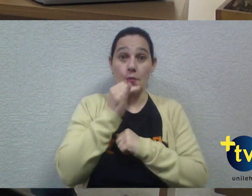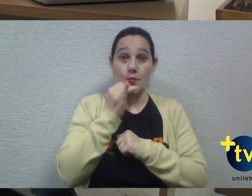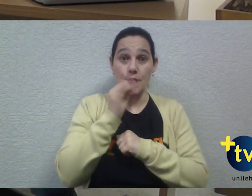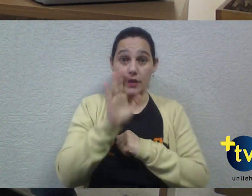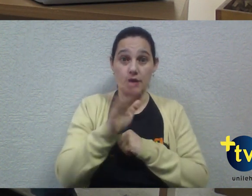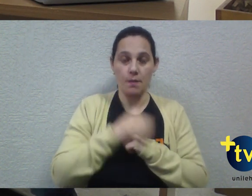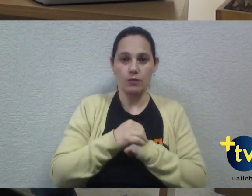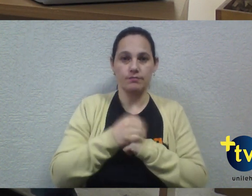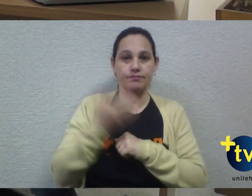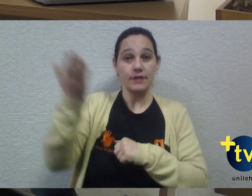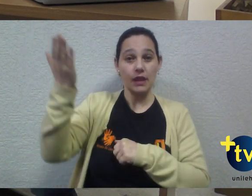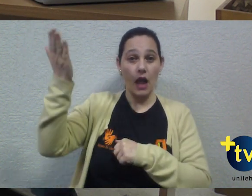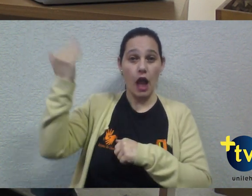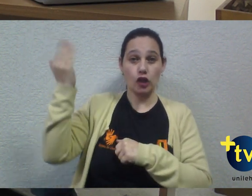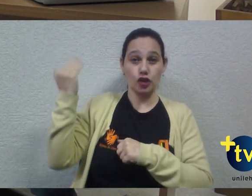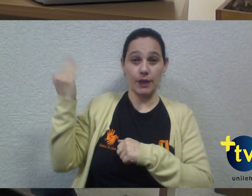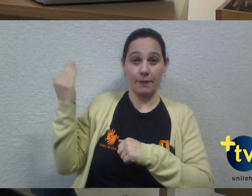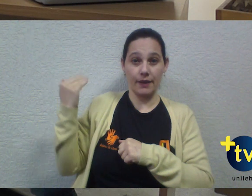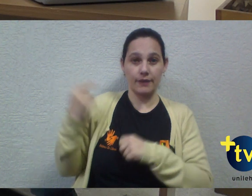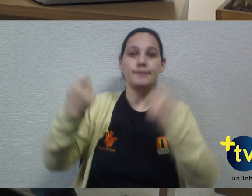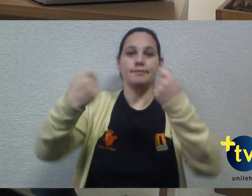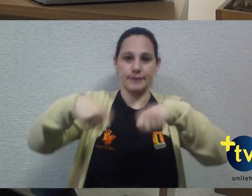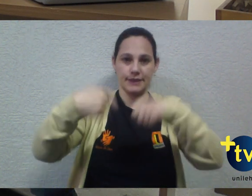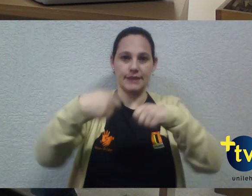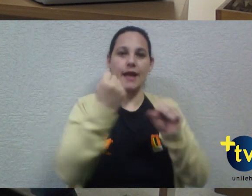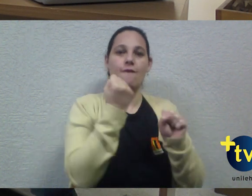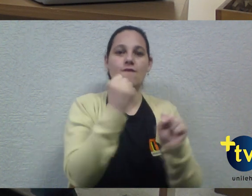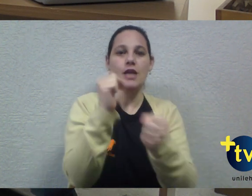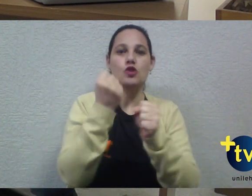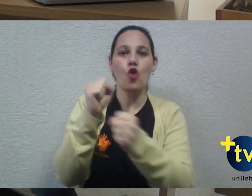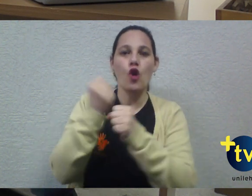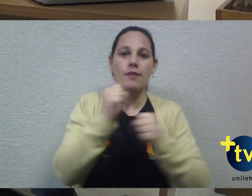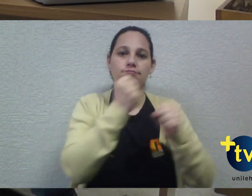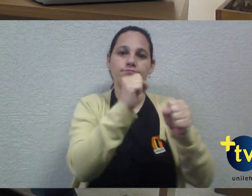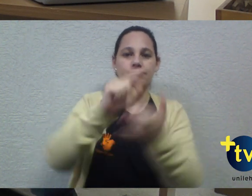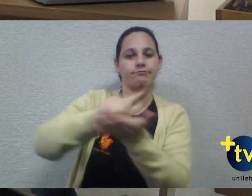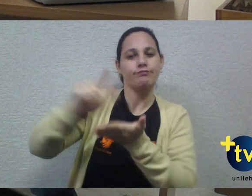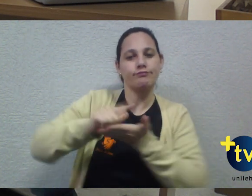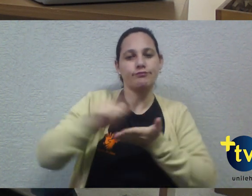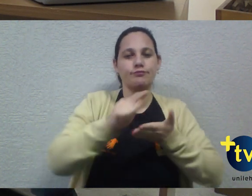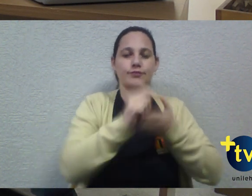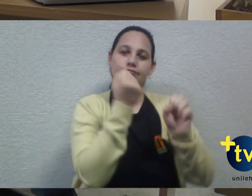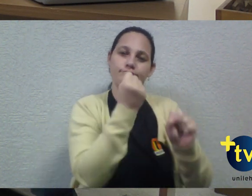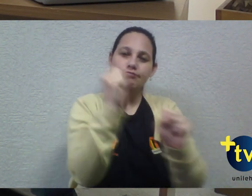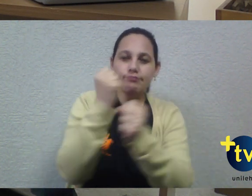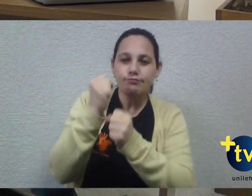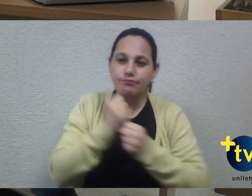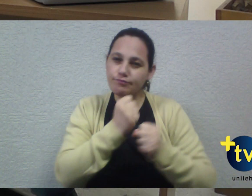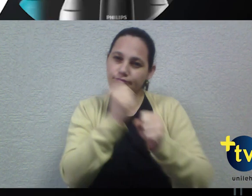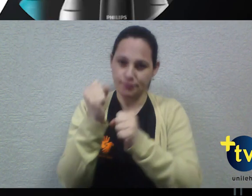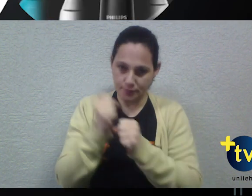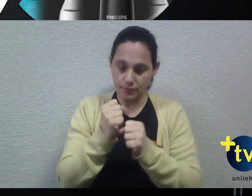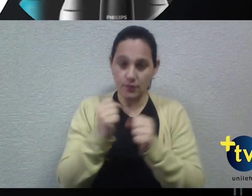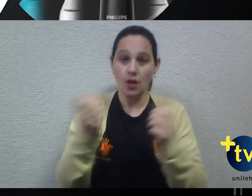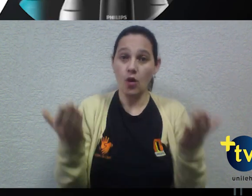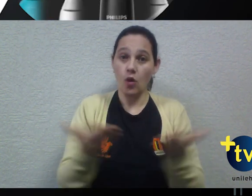você ter uma vassoura para você poder realizar suas tarefas domésticas, né? E hoje você já tem um robô que